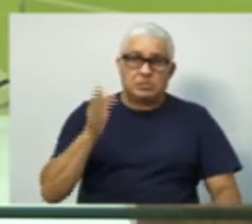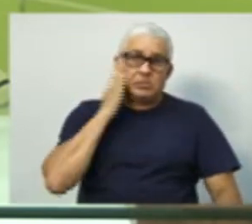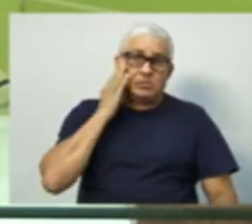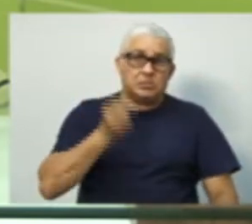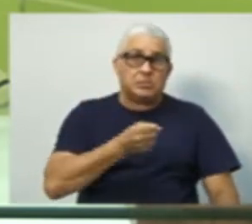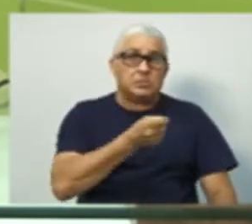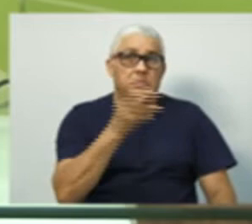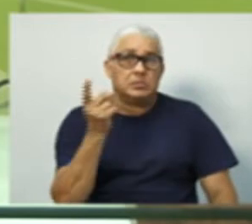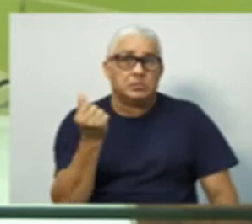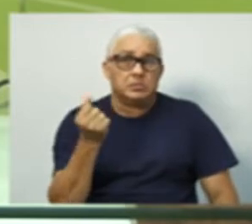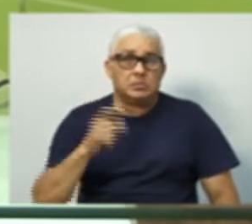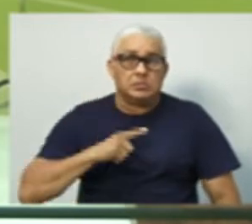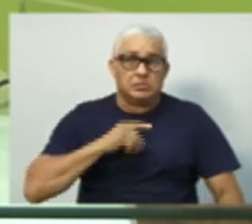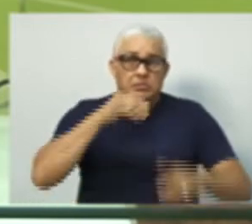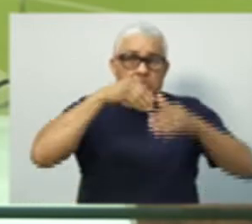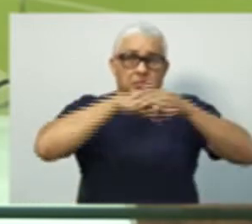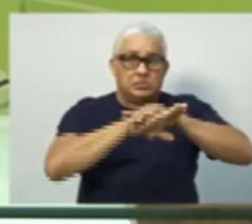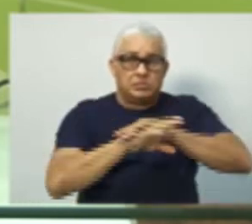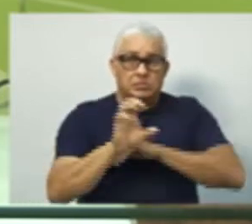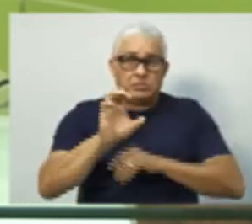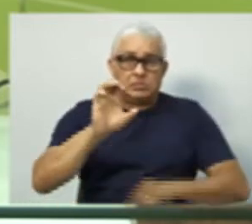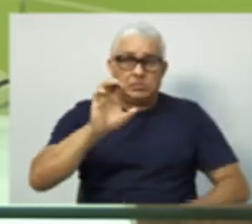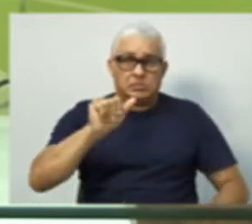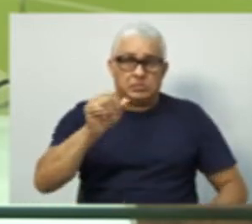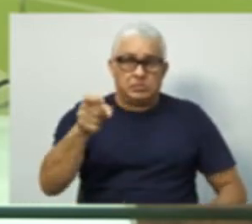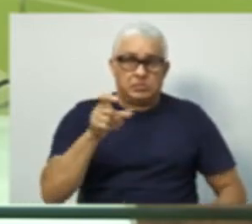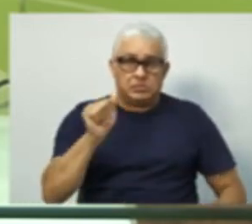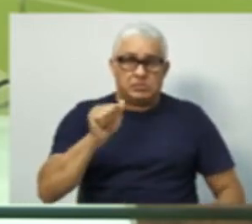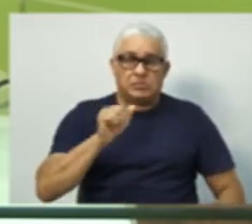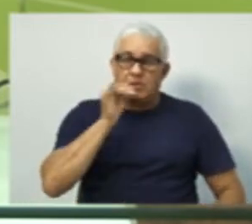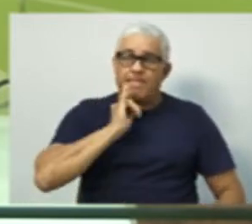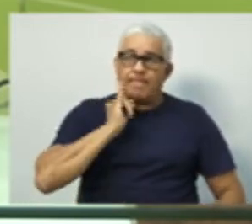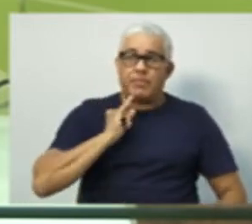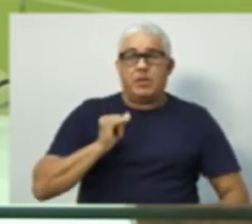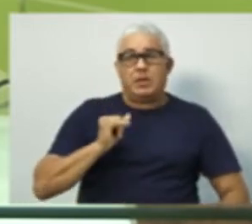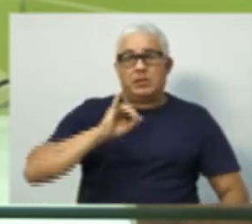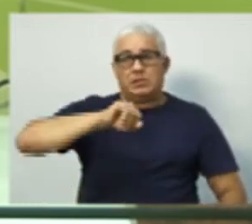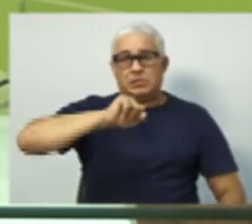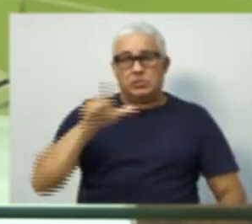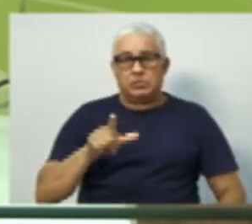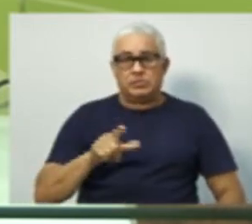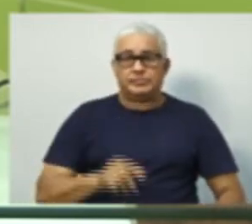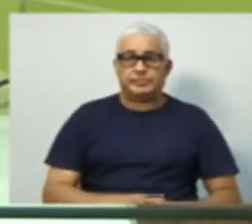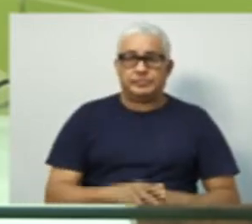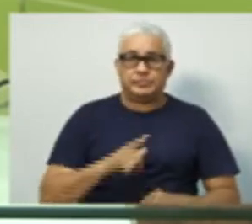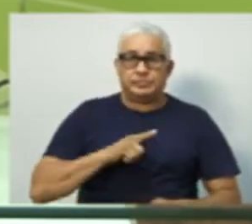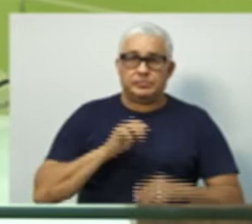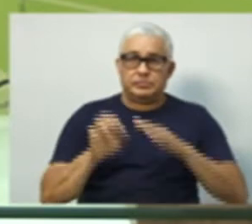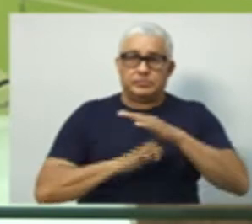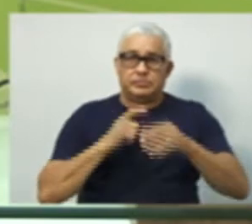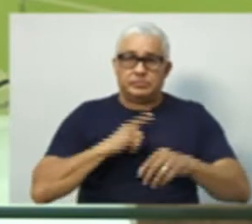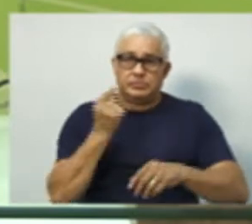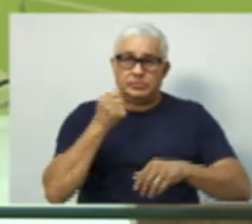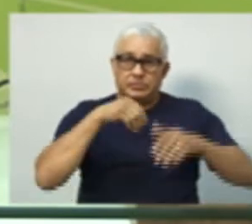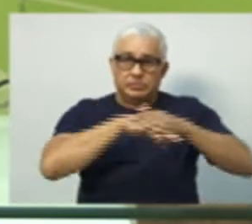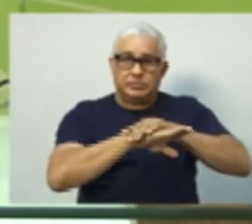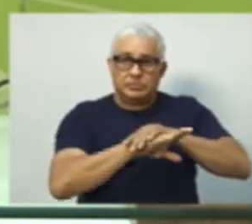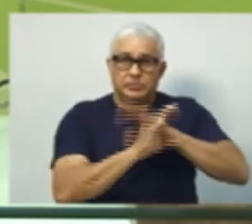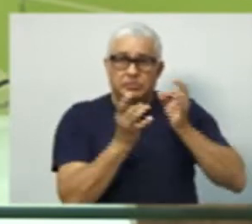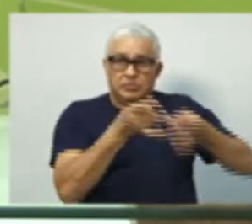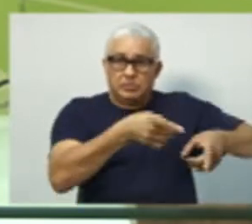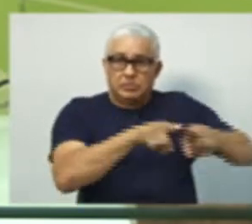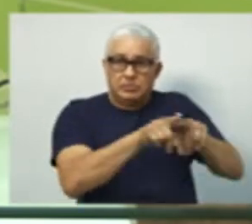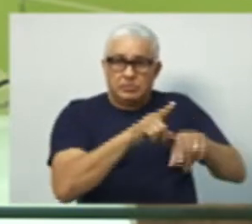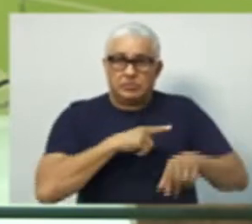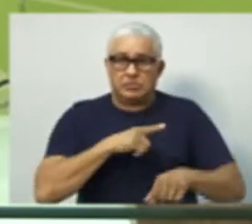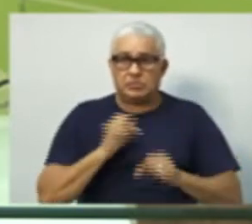patrimônio de estoque. O importante é ser recurso, ter dinheiro para que eu possa tocar minha empresa. Eu não consigo pagar as contas da minha empresa, imposto,